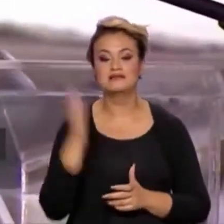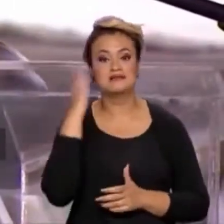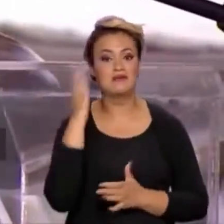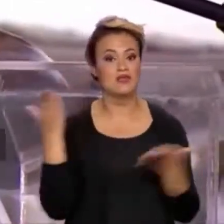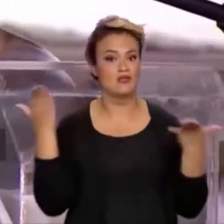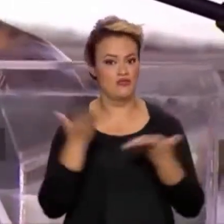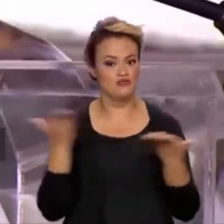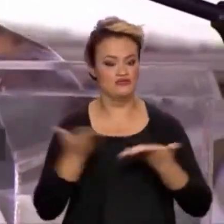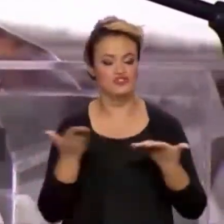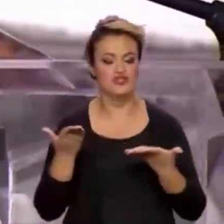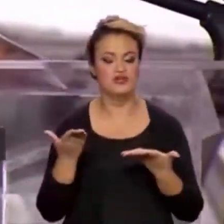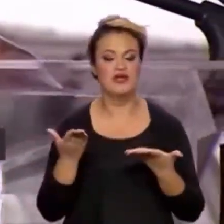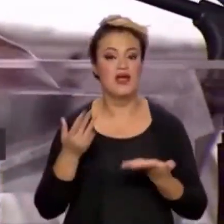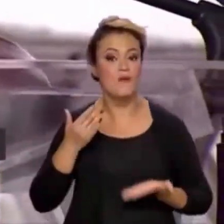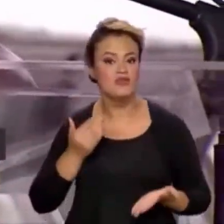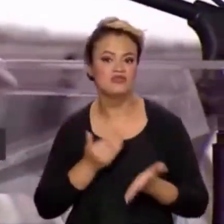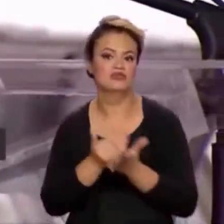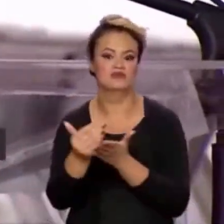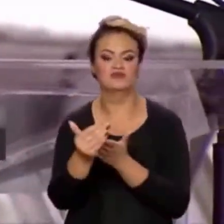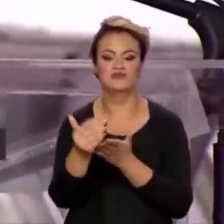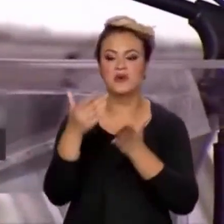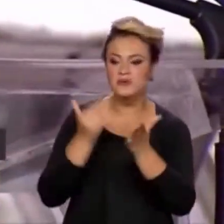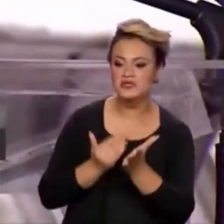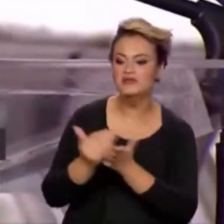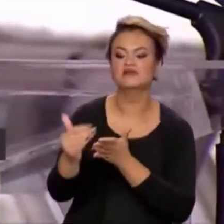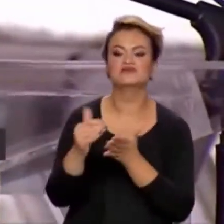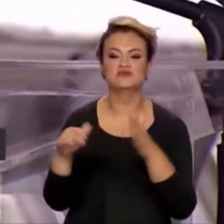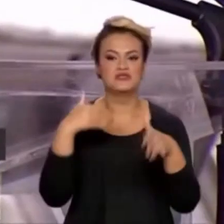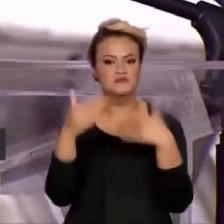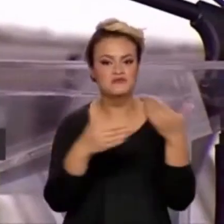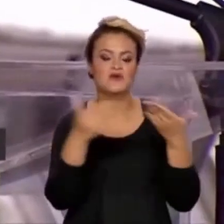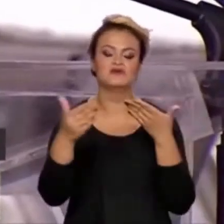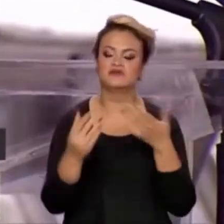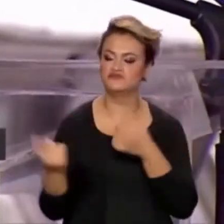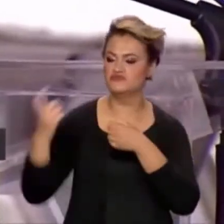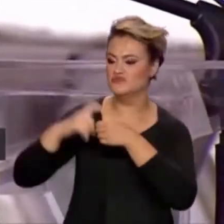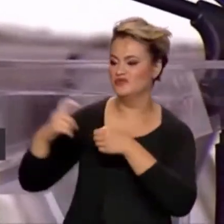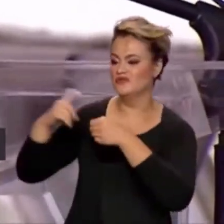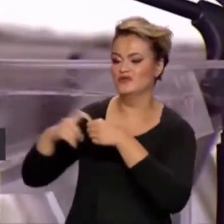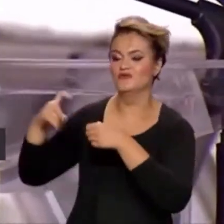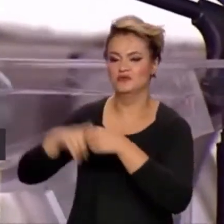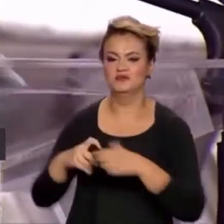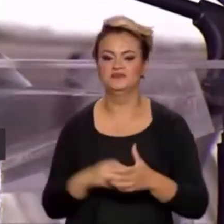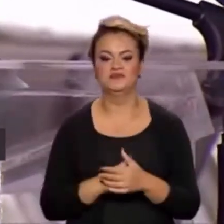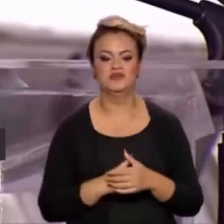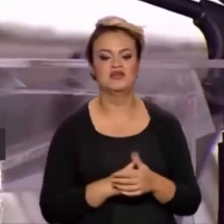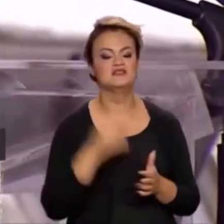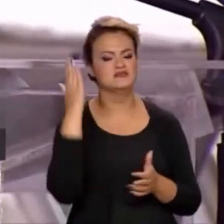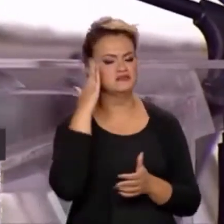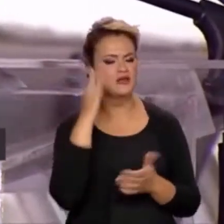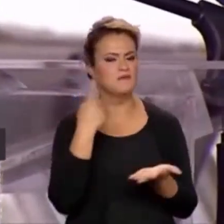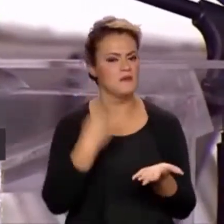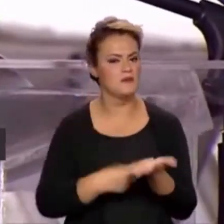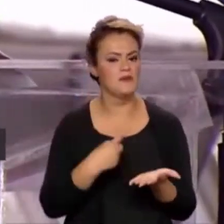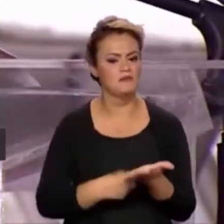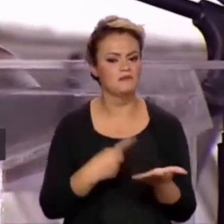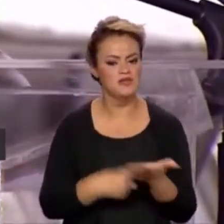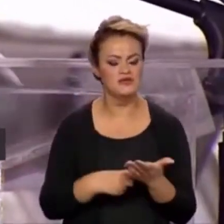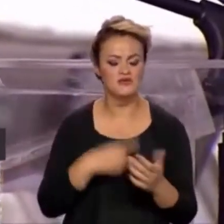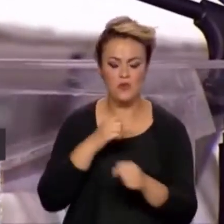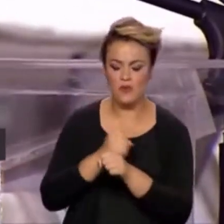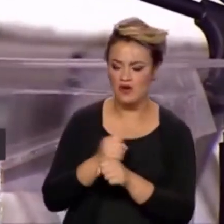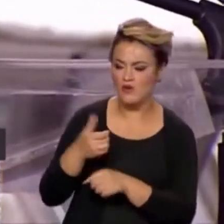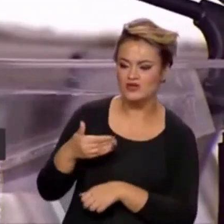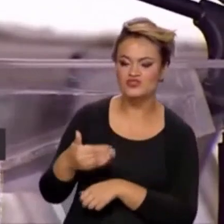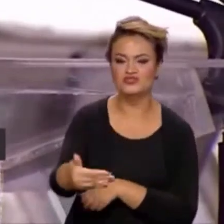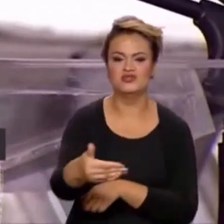é apenas o início desse processo de retomada. Nós sabemos do seu compromisso de, ao longo desse